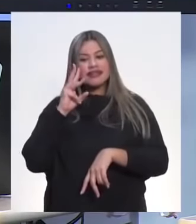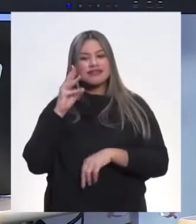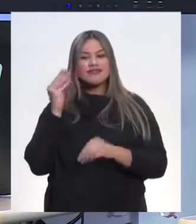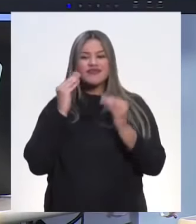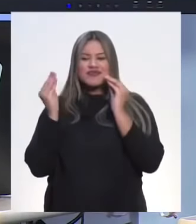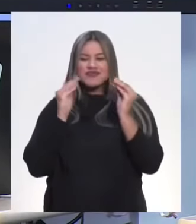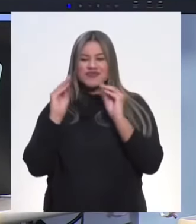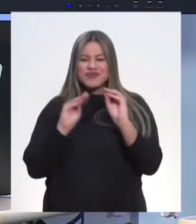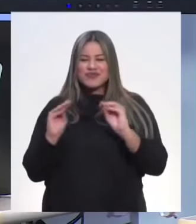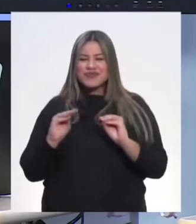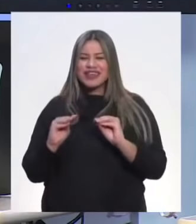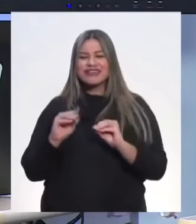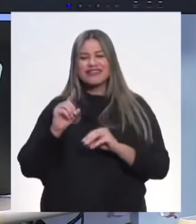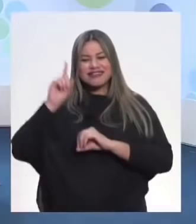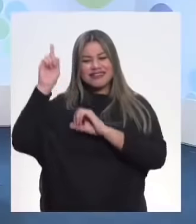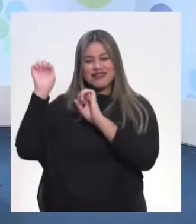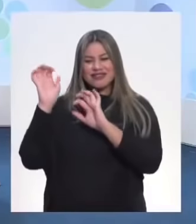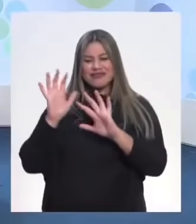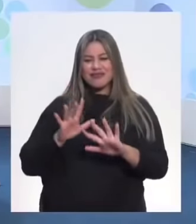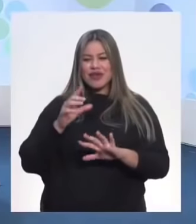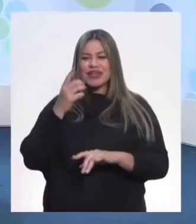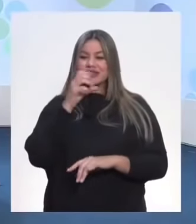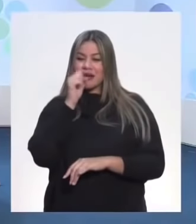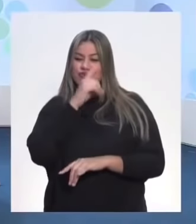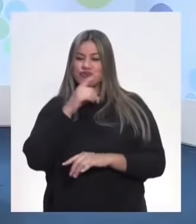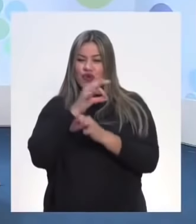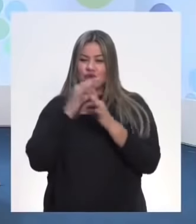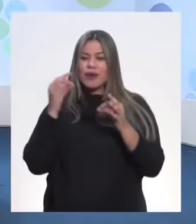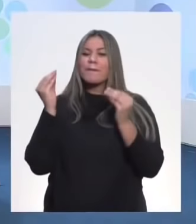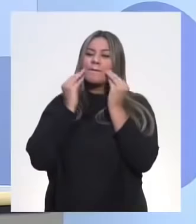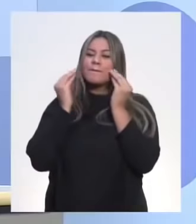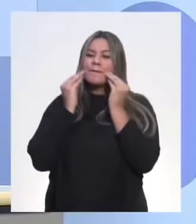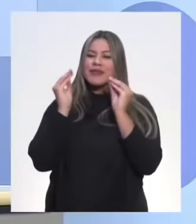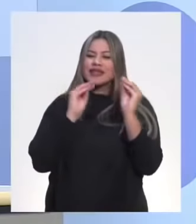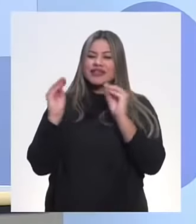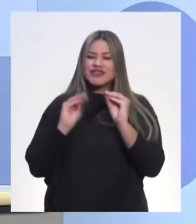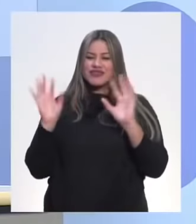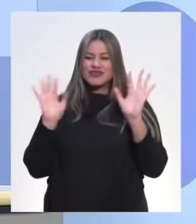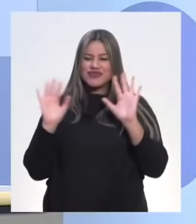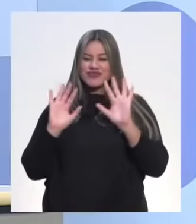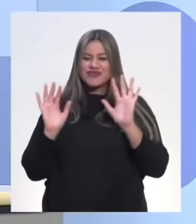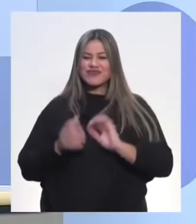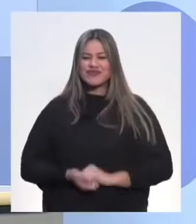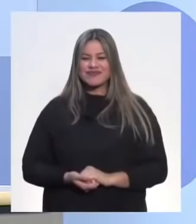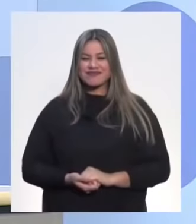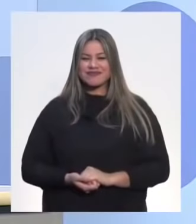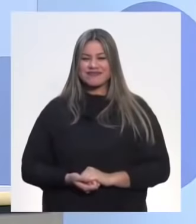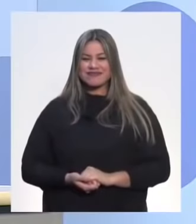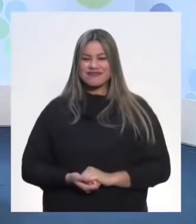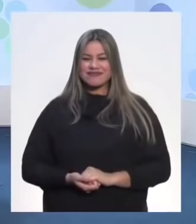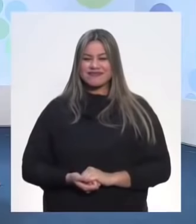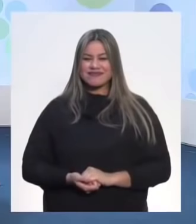amores? Fica com Deus, bom final de semana. Beijo, pra você, Deia. Também. Beijo, até tchau, a terça. Tchau.